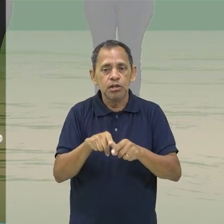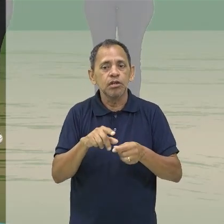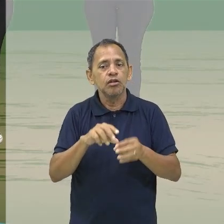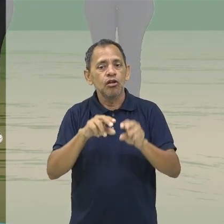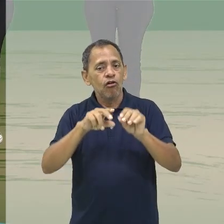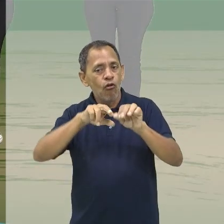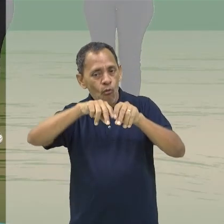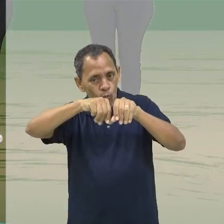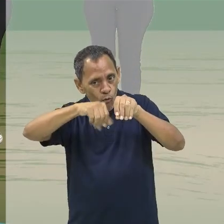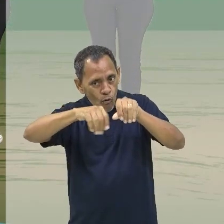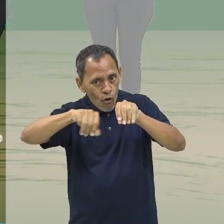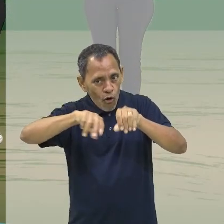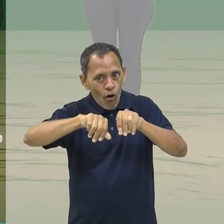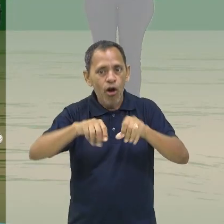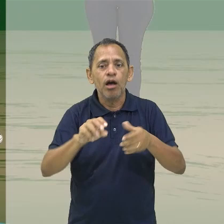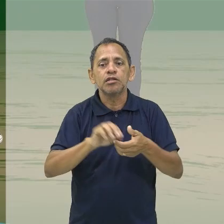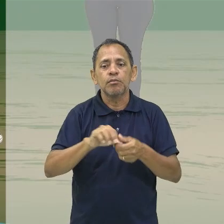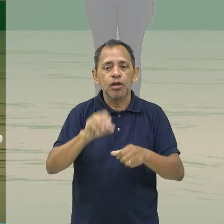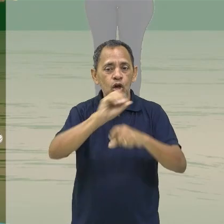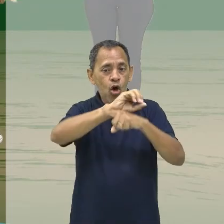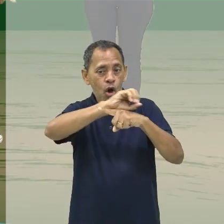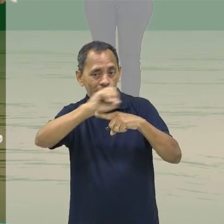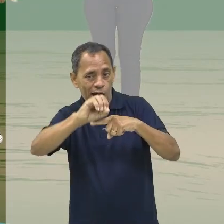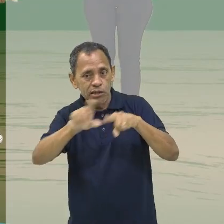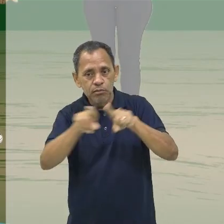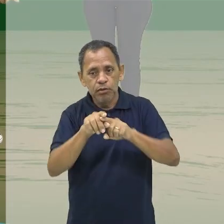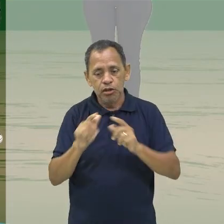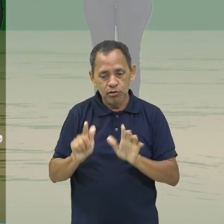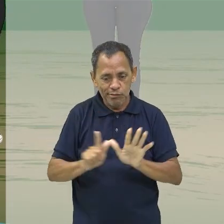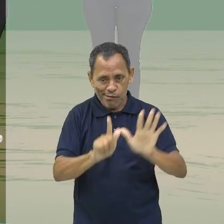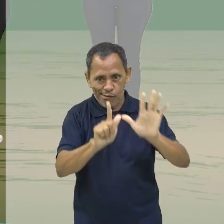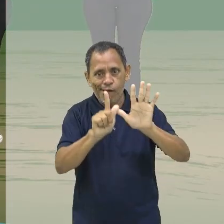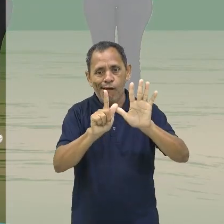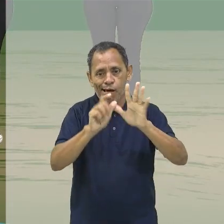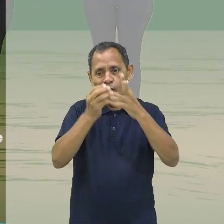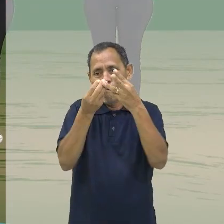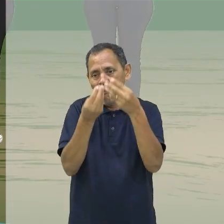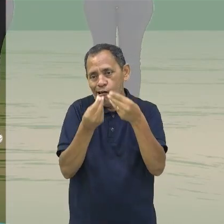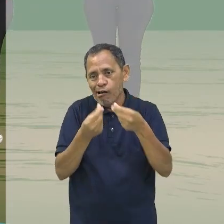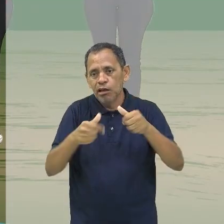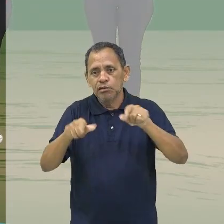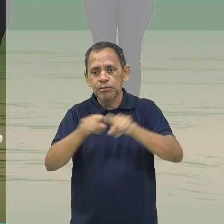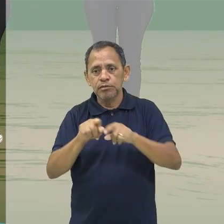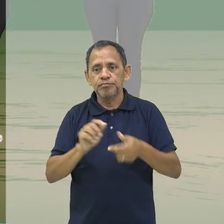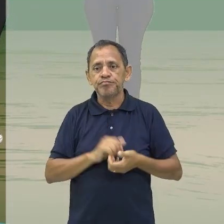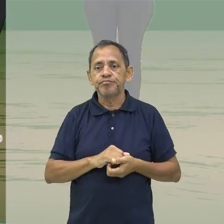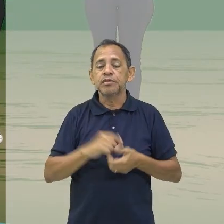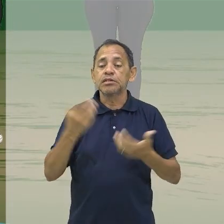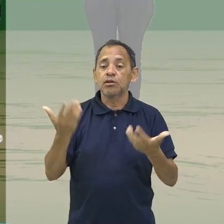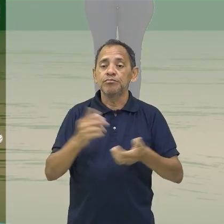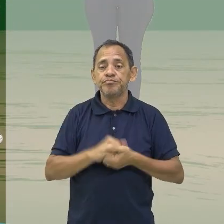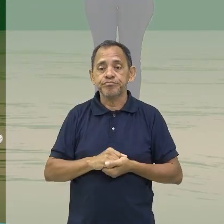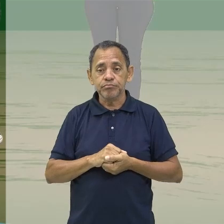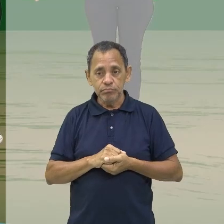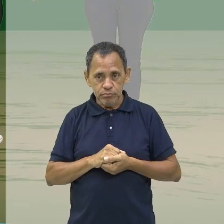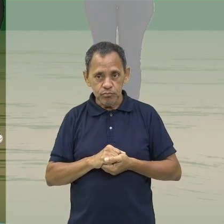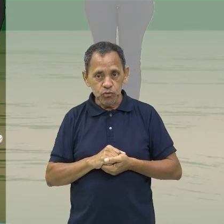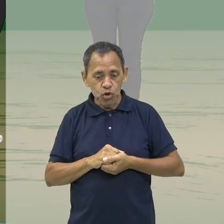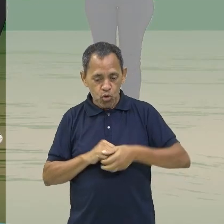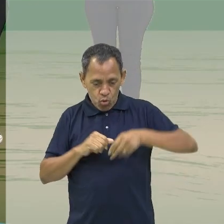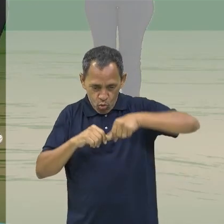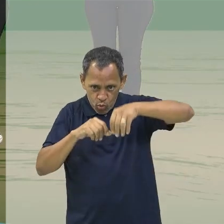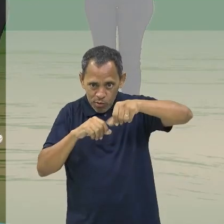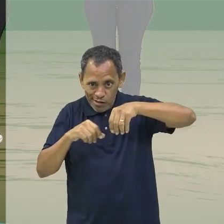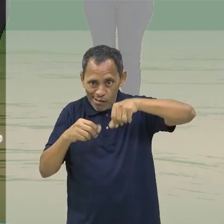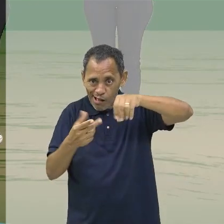são compostos orgânicos e que também são gases dissolvidos. Os minerais que a gente encontra nos rios